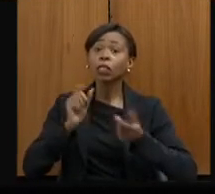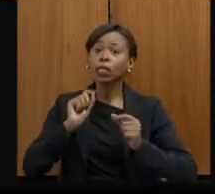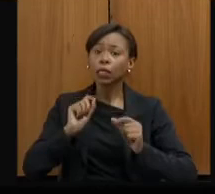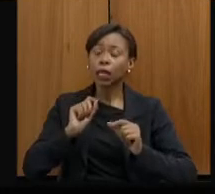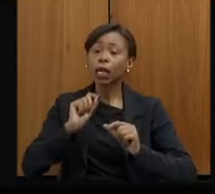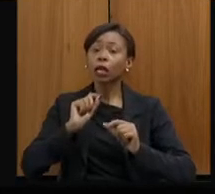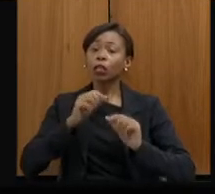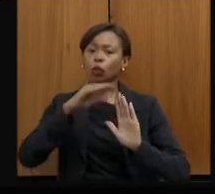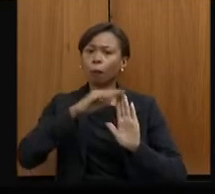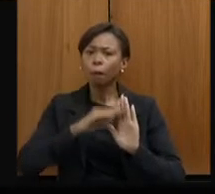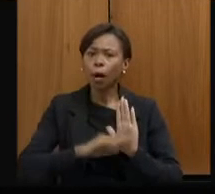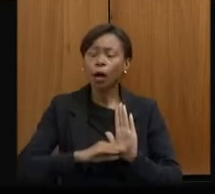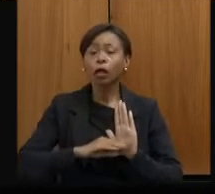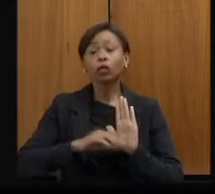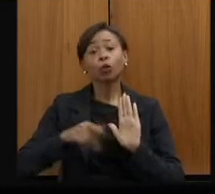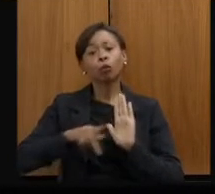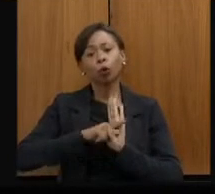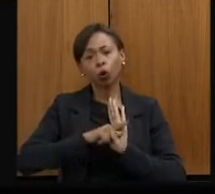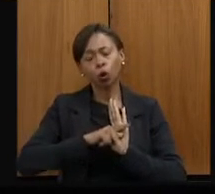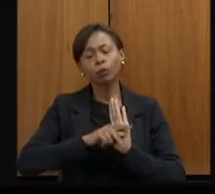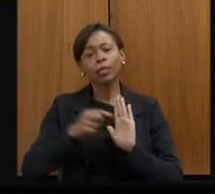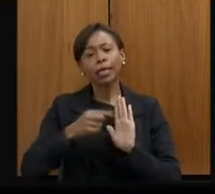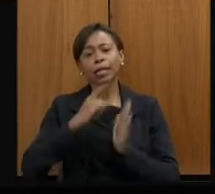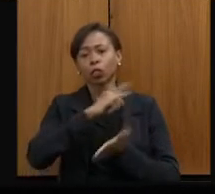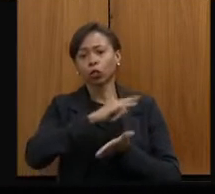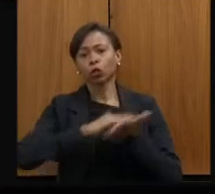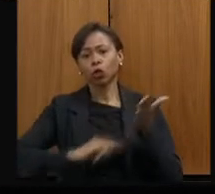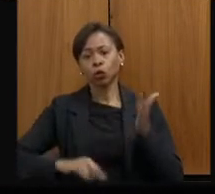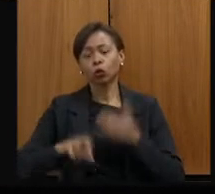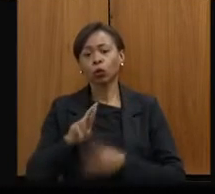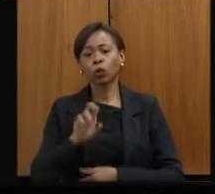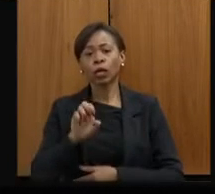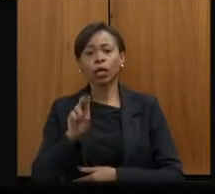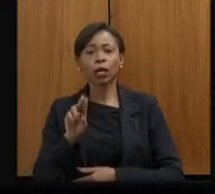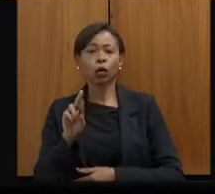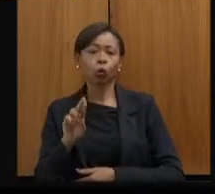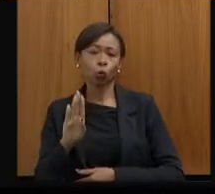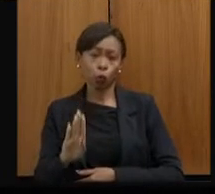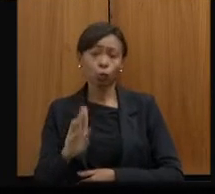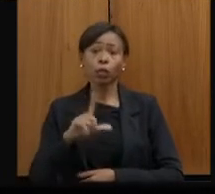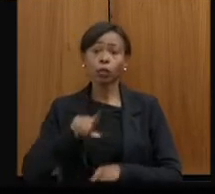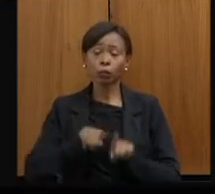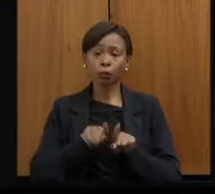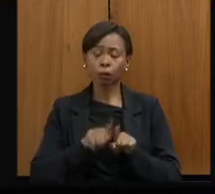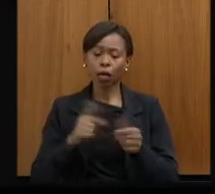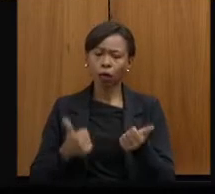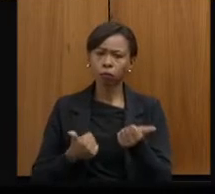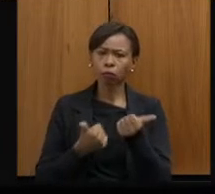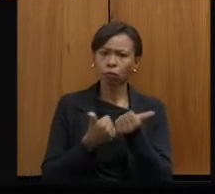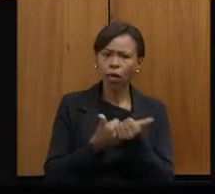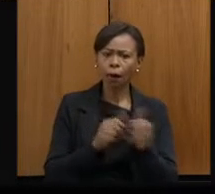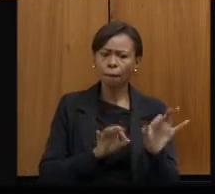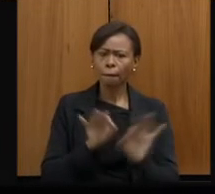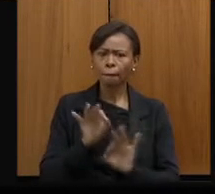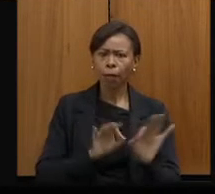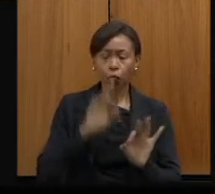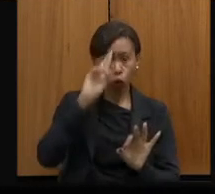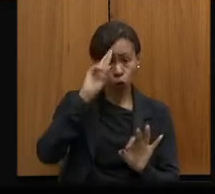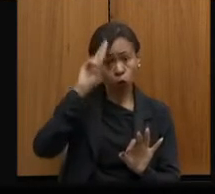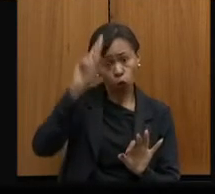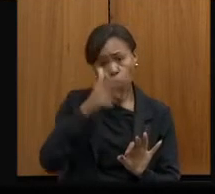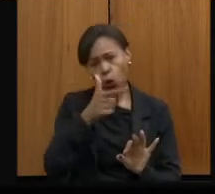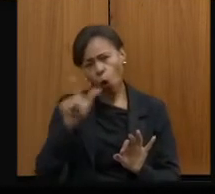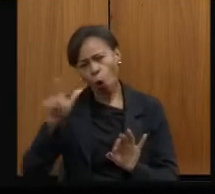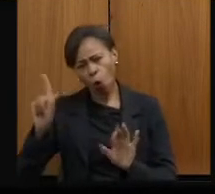pauta da regularização fundiária urbana de maneira específica. gente atua no assessoramento para a elaboração de planos diretores e outras